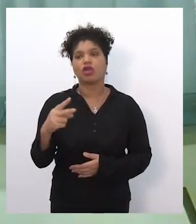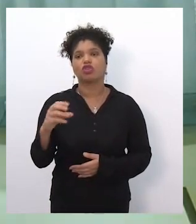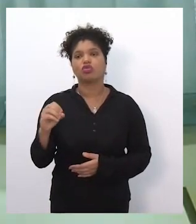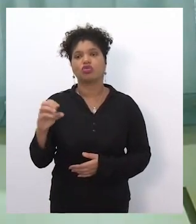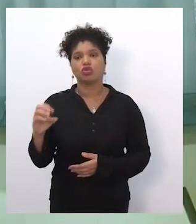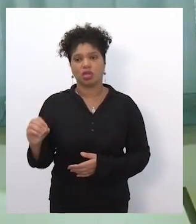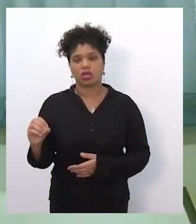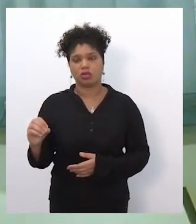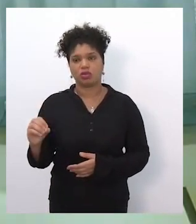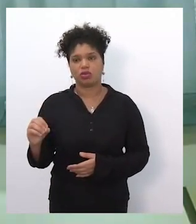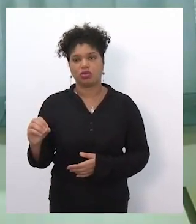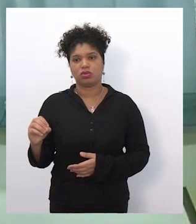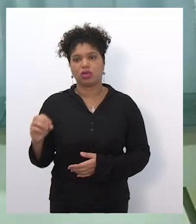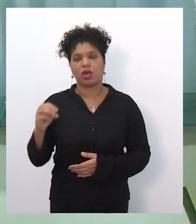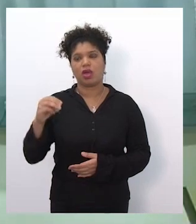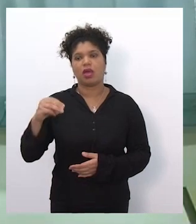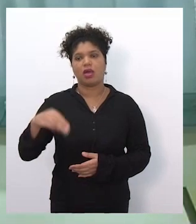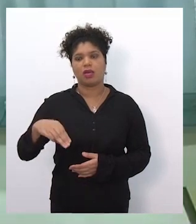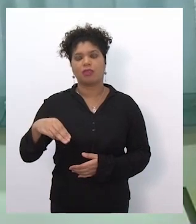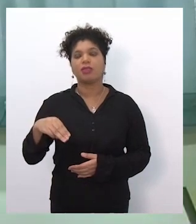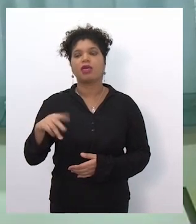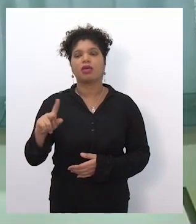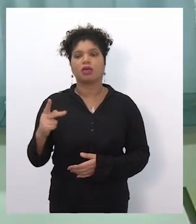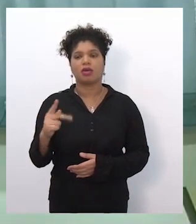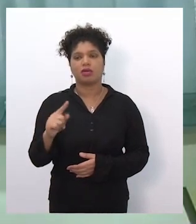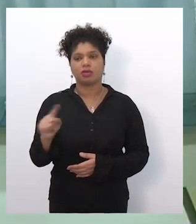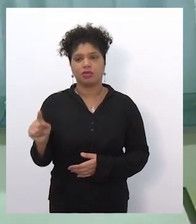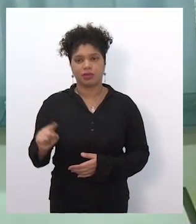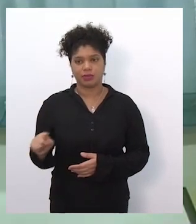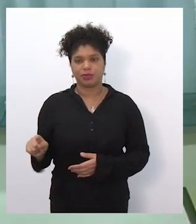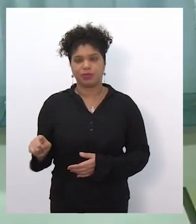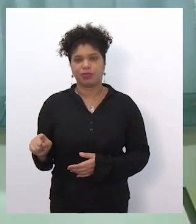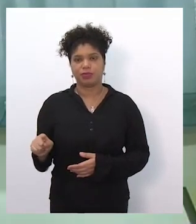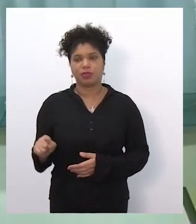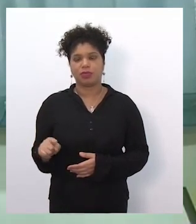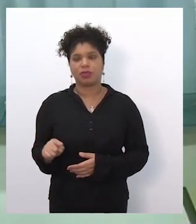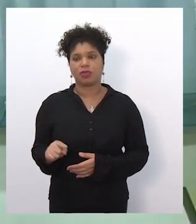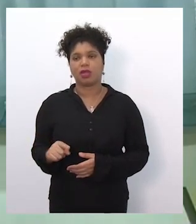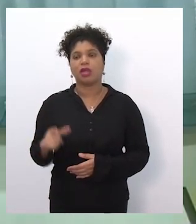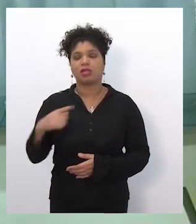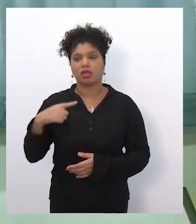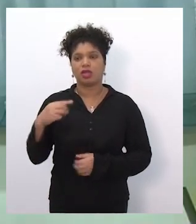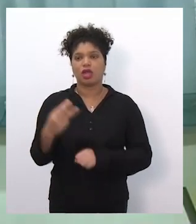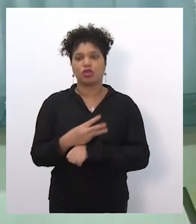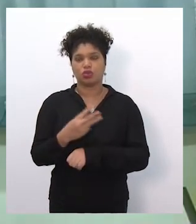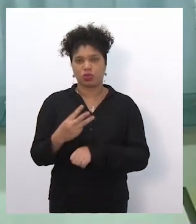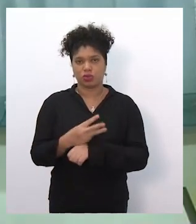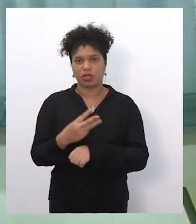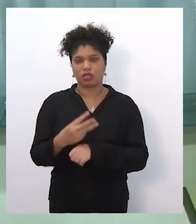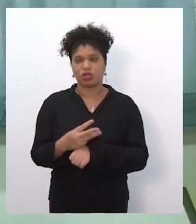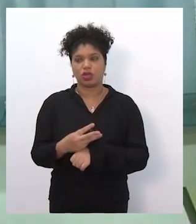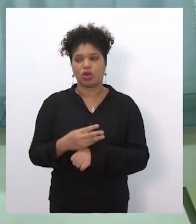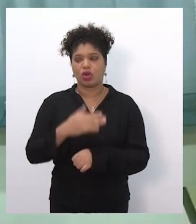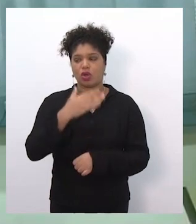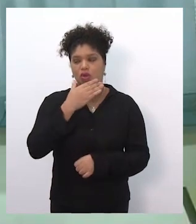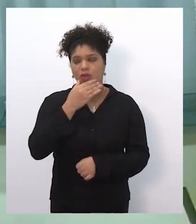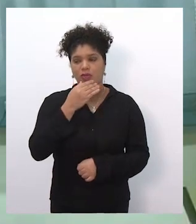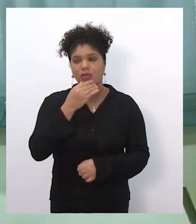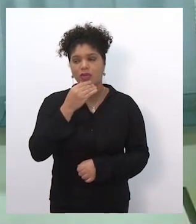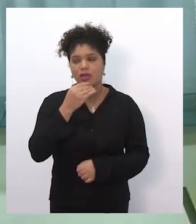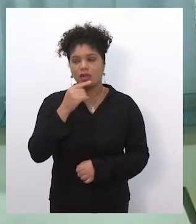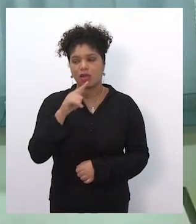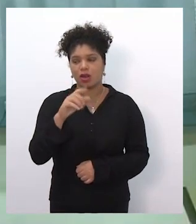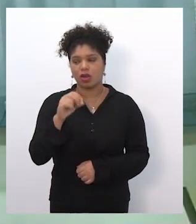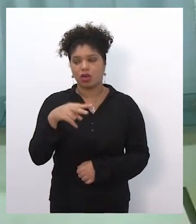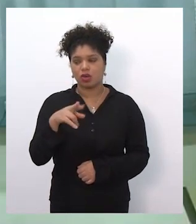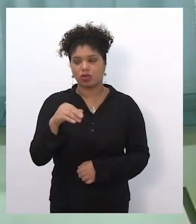eu falar uma coisa aqui, que apareceu no WhatsApp, o Leonardo, que é da Campinas, no caso também Nietzsche, e ele falou